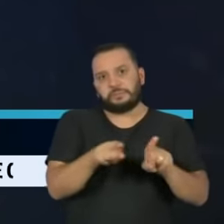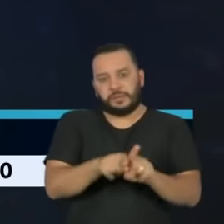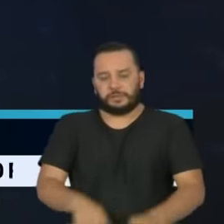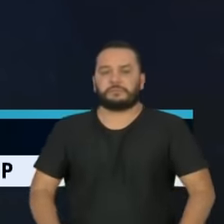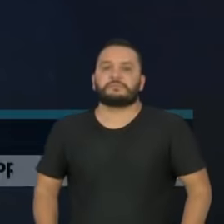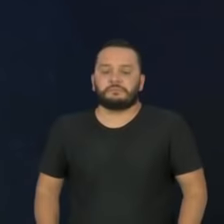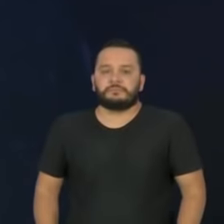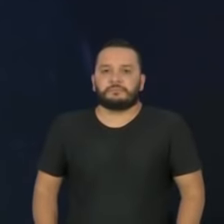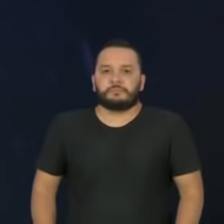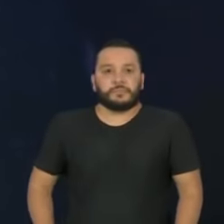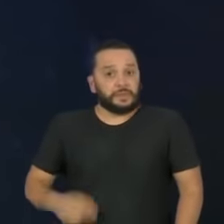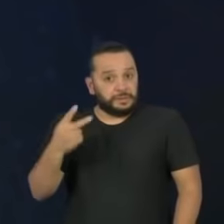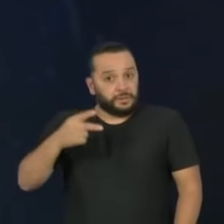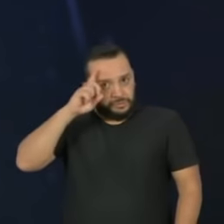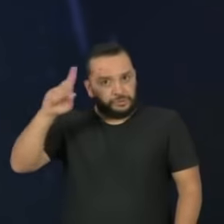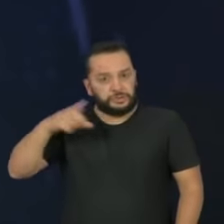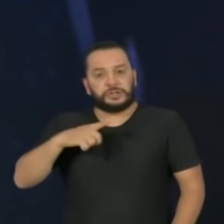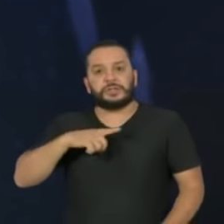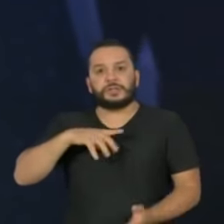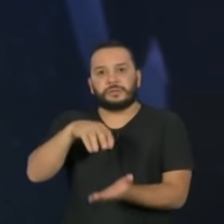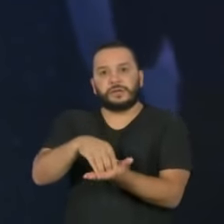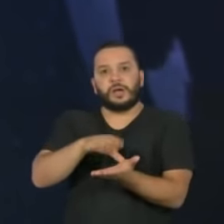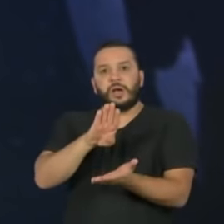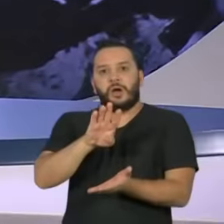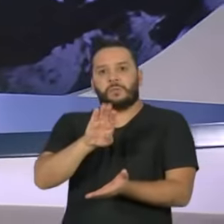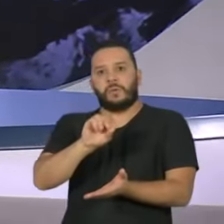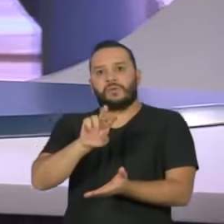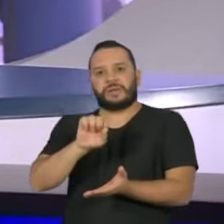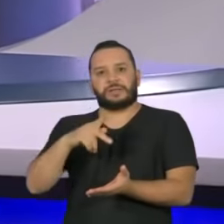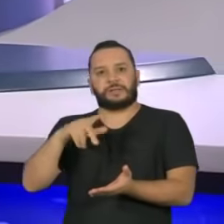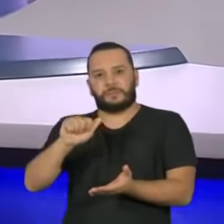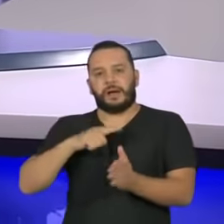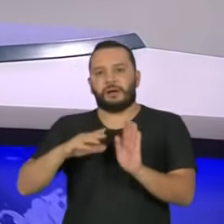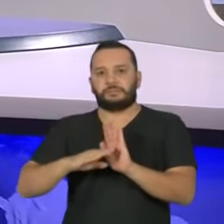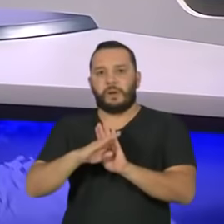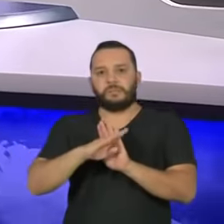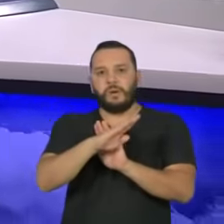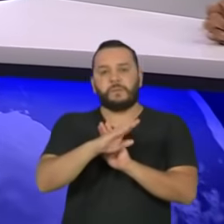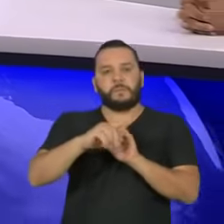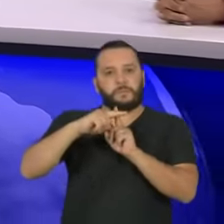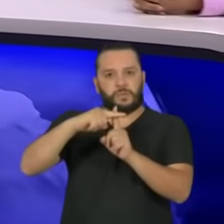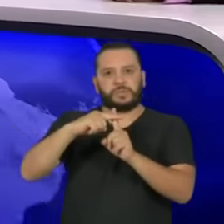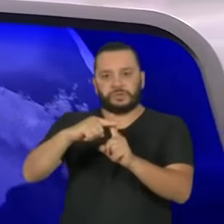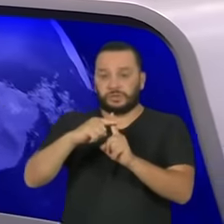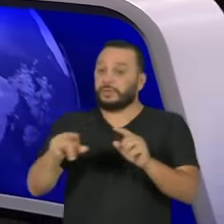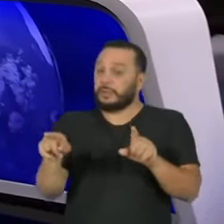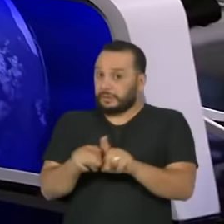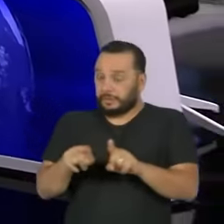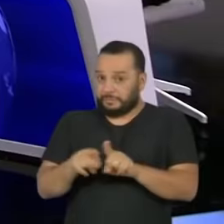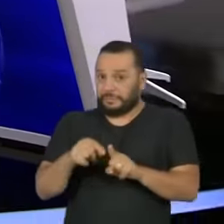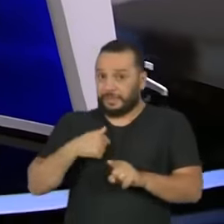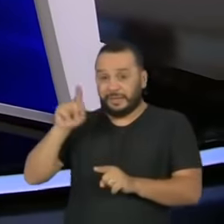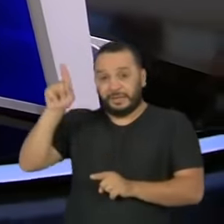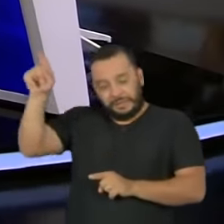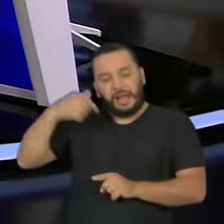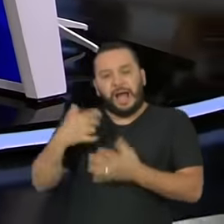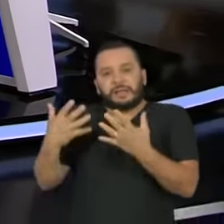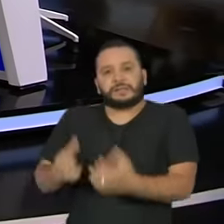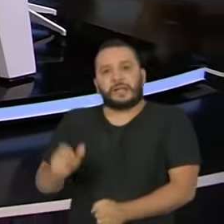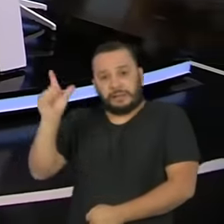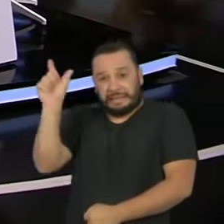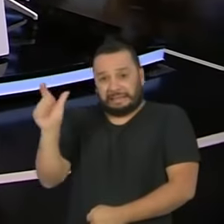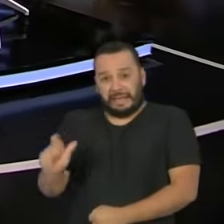segundo dia seguido, o Bovespa tem desempenho positivo. Analistas discutem a adoção tardia da quarentena na Itália, atual epicentro